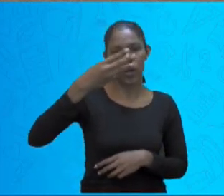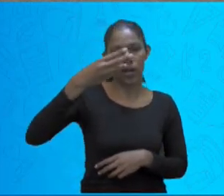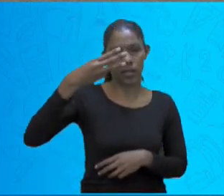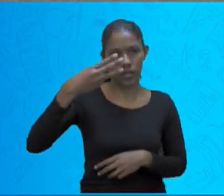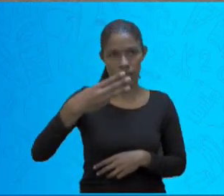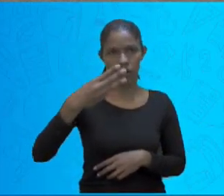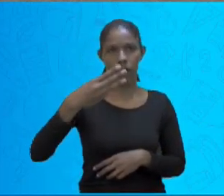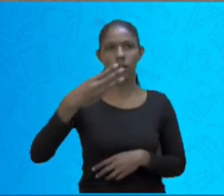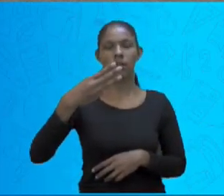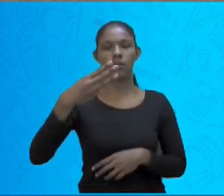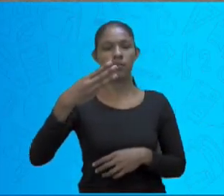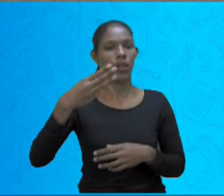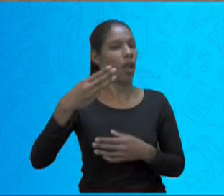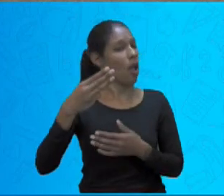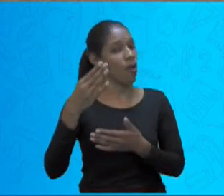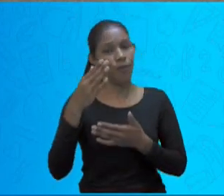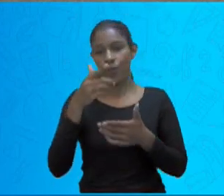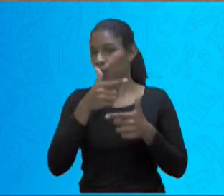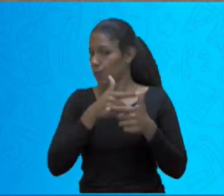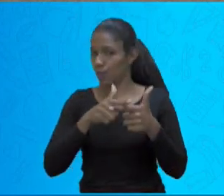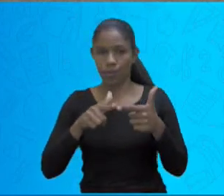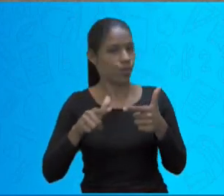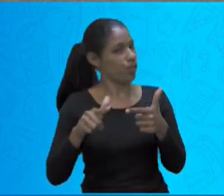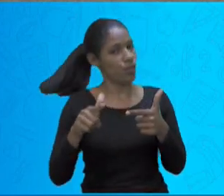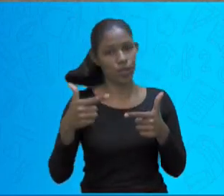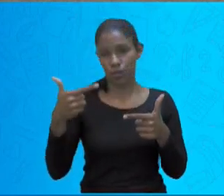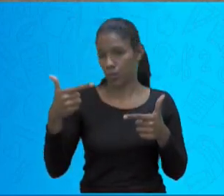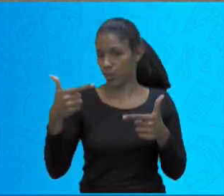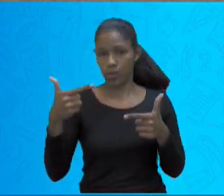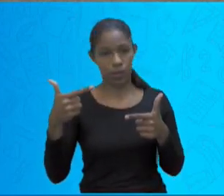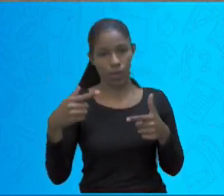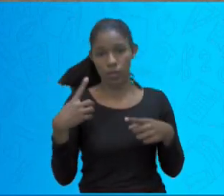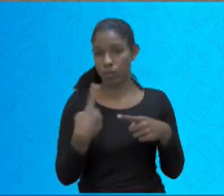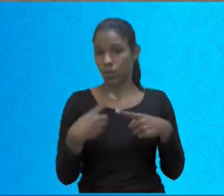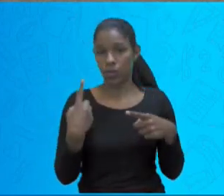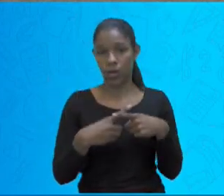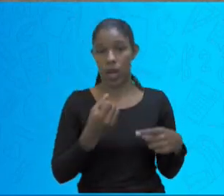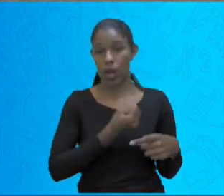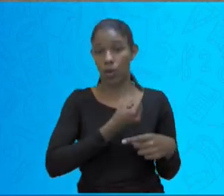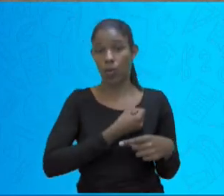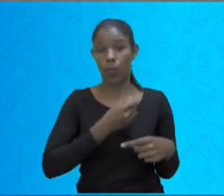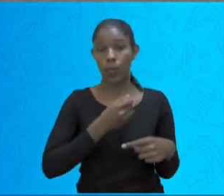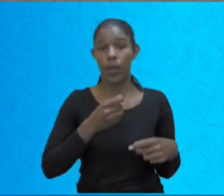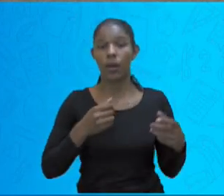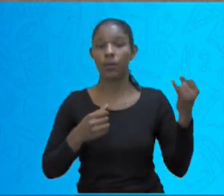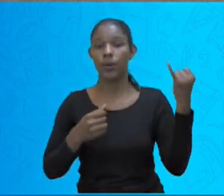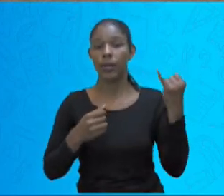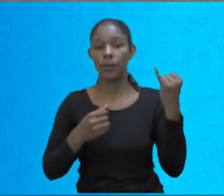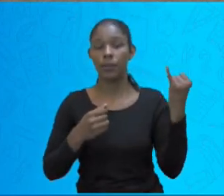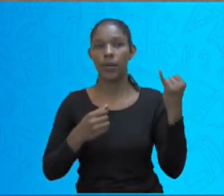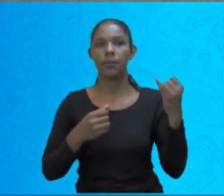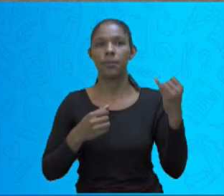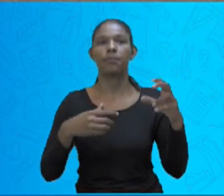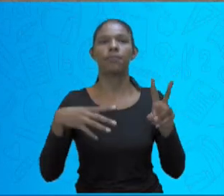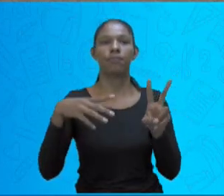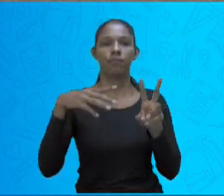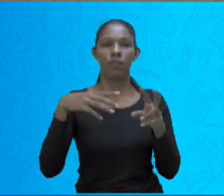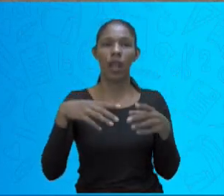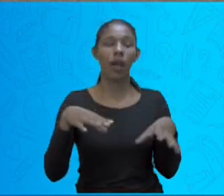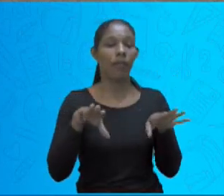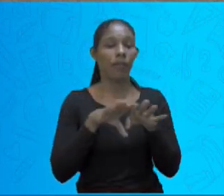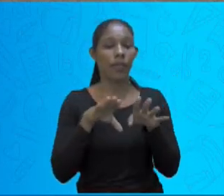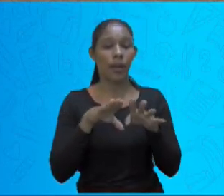343, ele não é divisível por 2, porque ele não é par. Ele não é divisível por 3, porque a soma